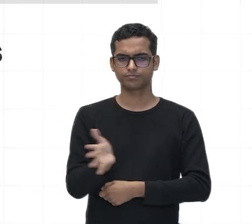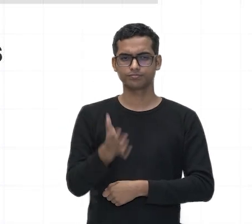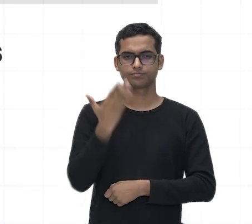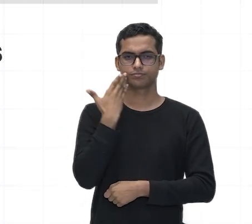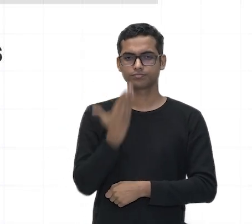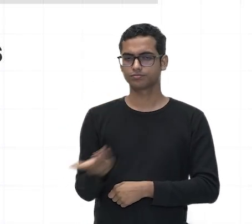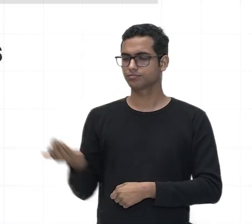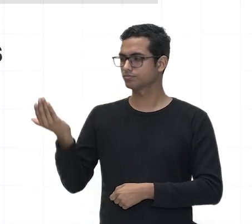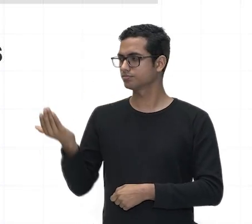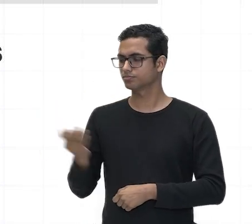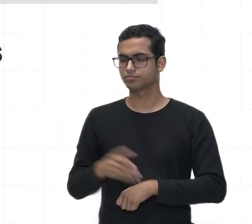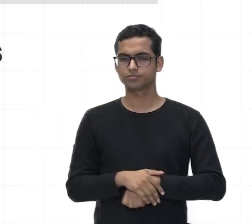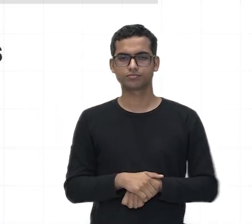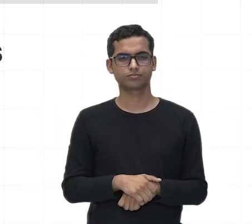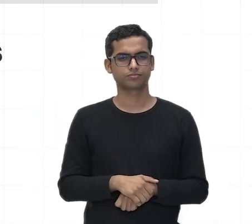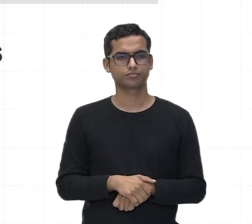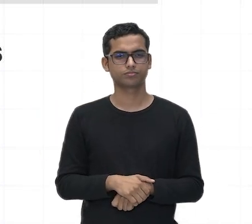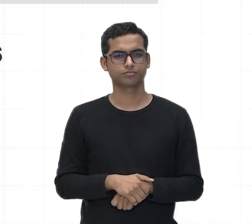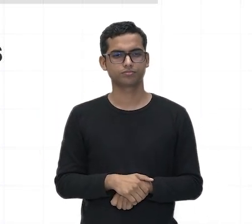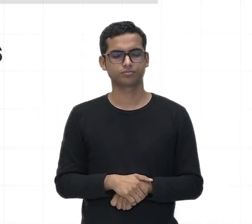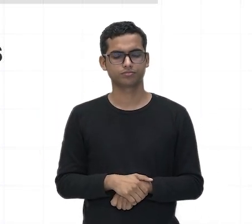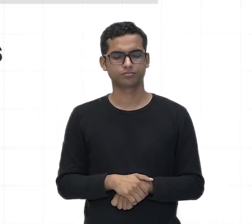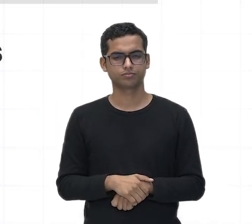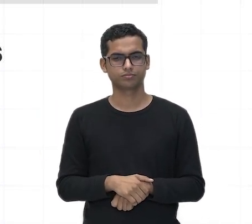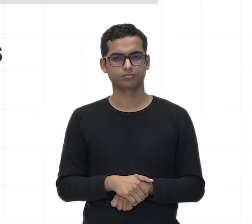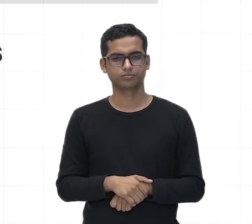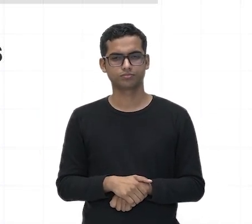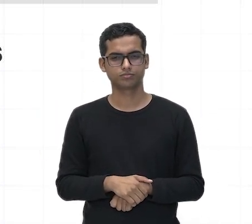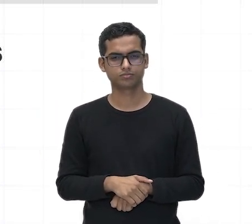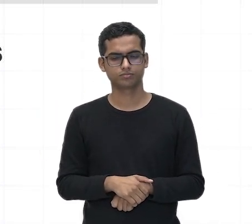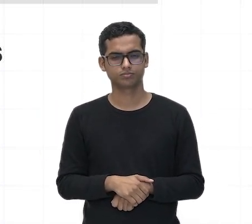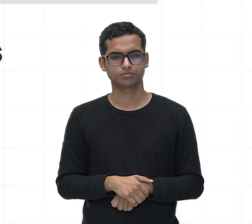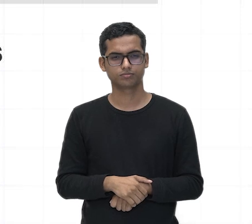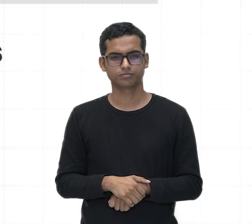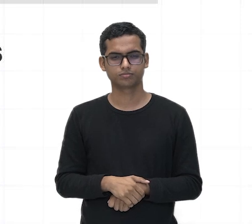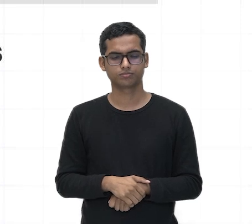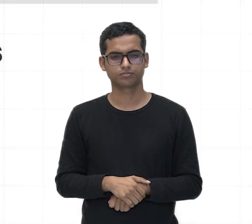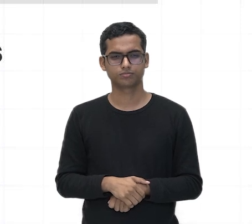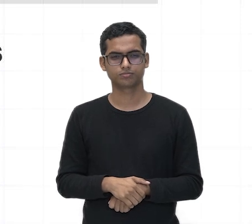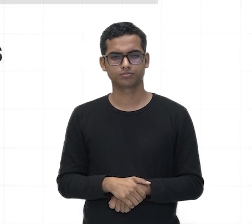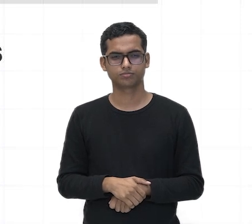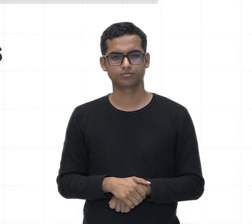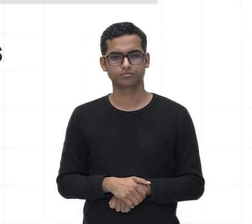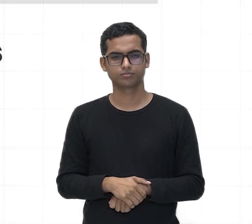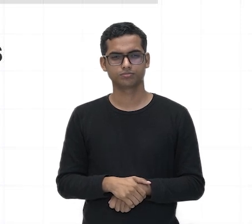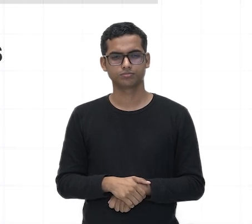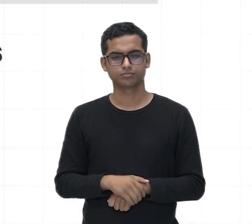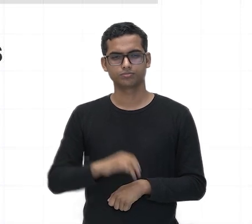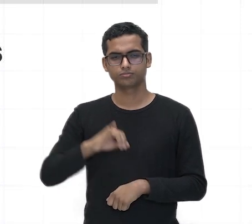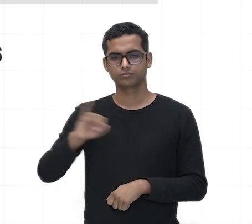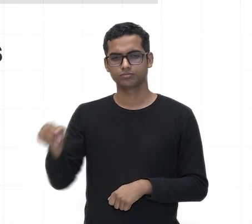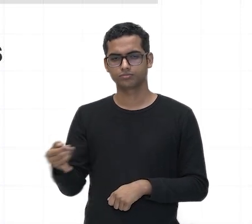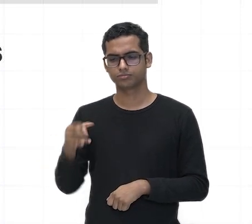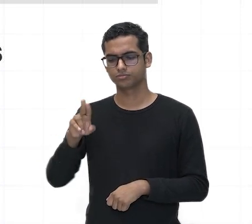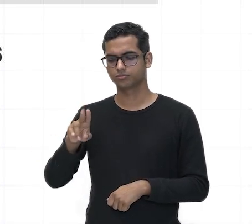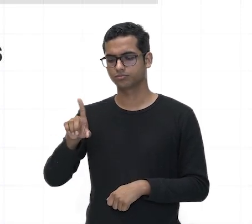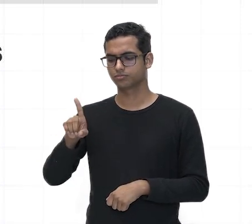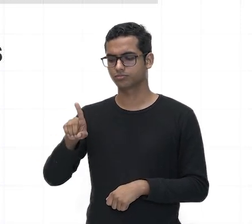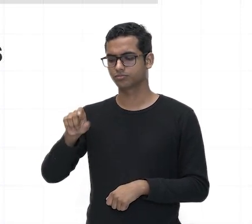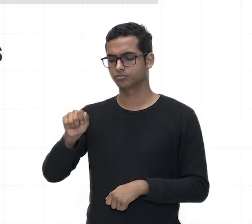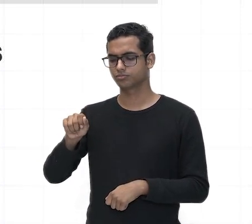tivemos numa aula anterior. O judaísmo e o cristianismo, como essas